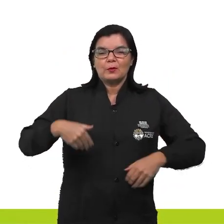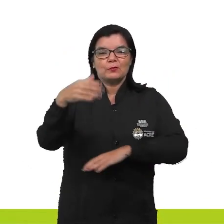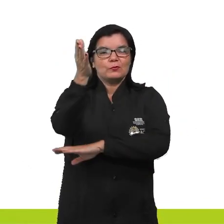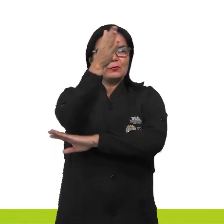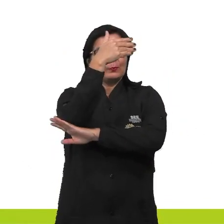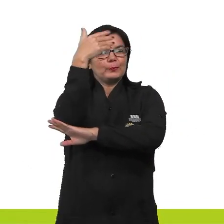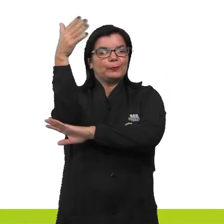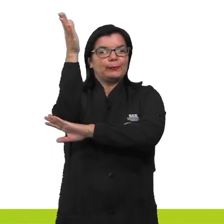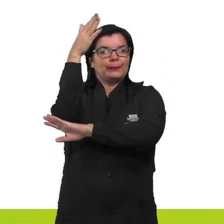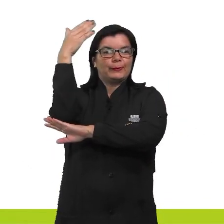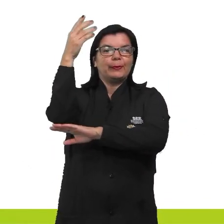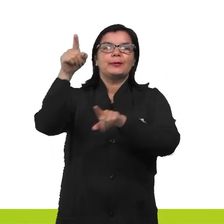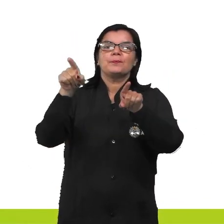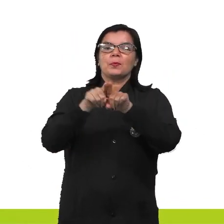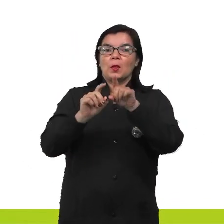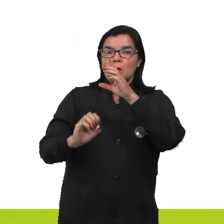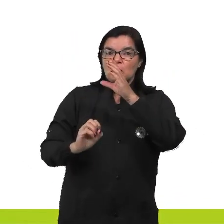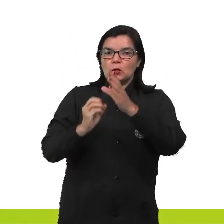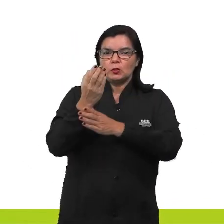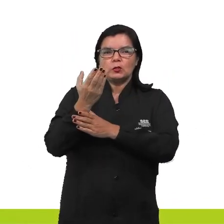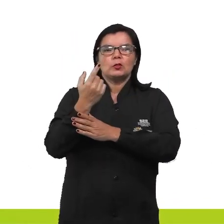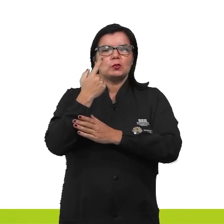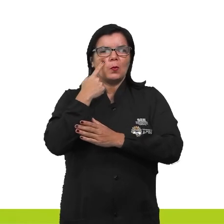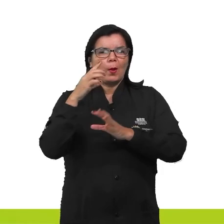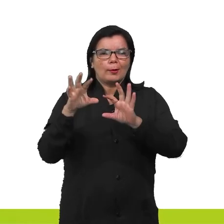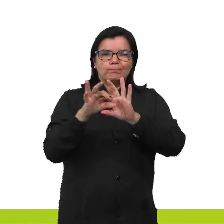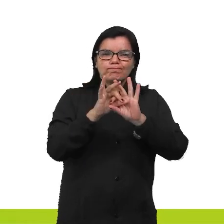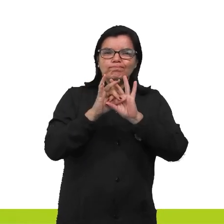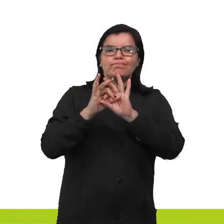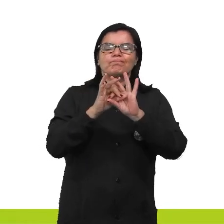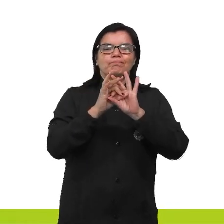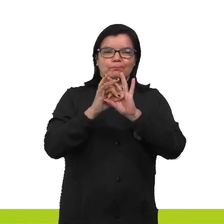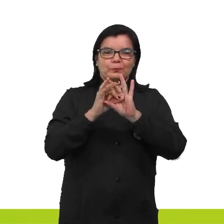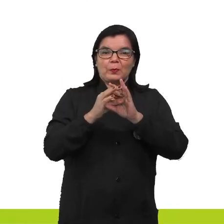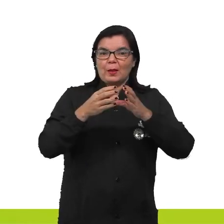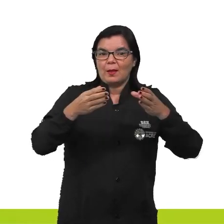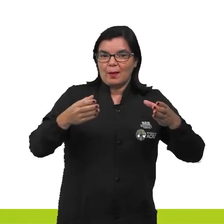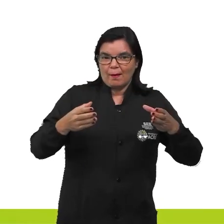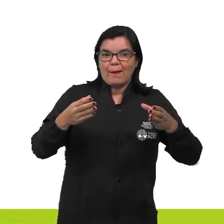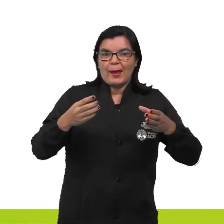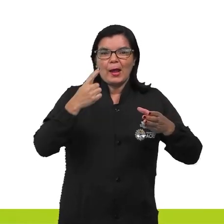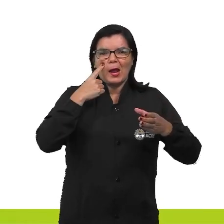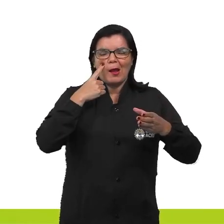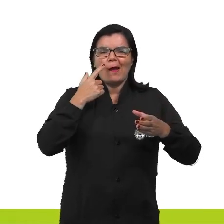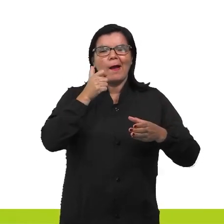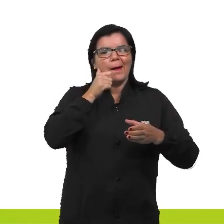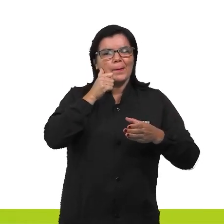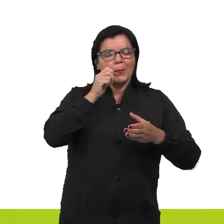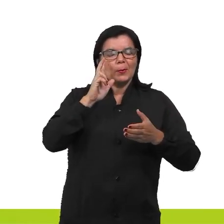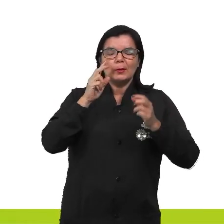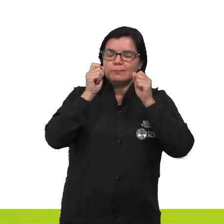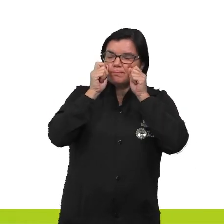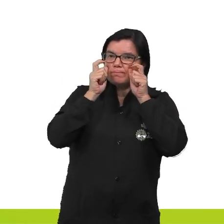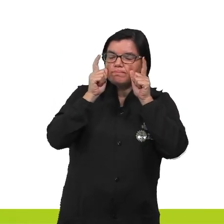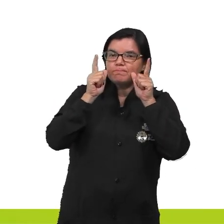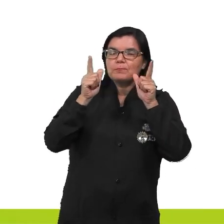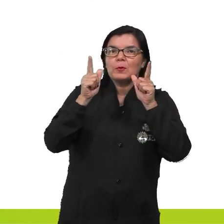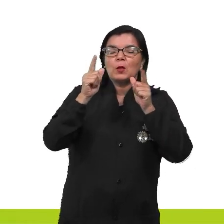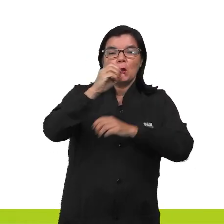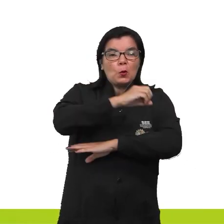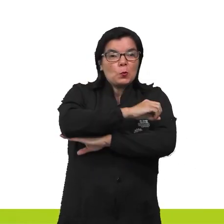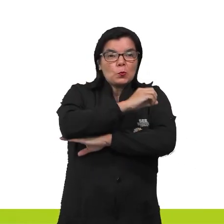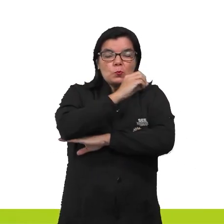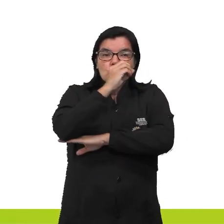palmeira. Rumor suspeito quebra a doce harmonia da sexta. Ergue a virgem os olhos, que o sol